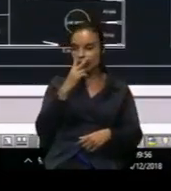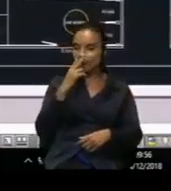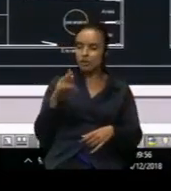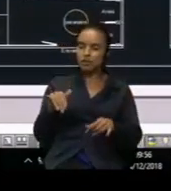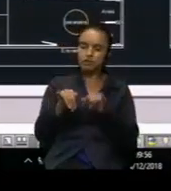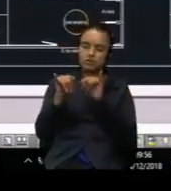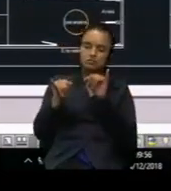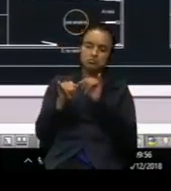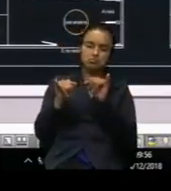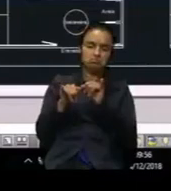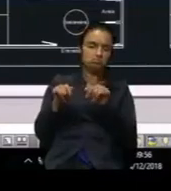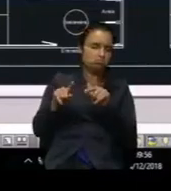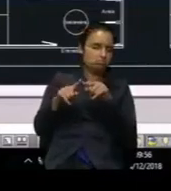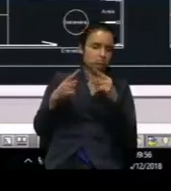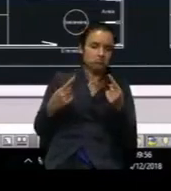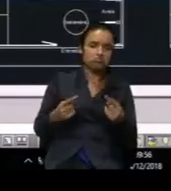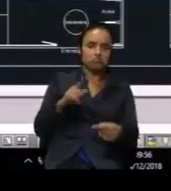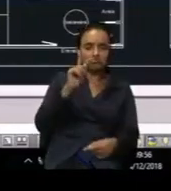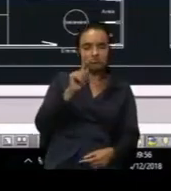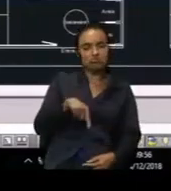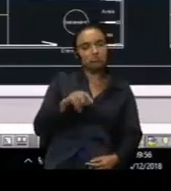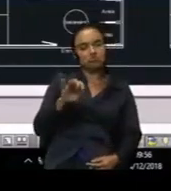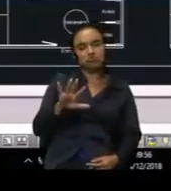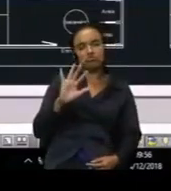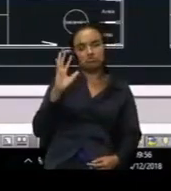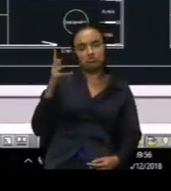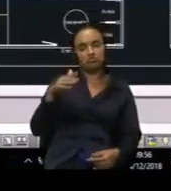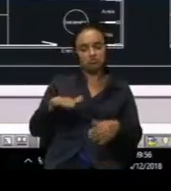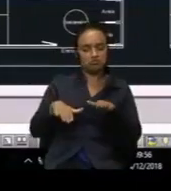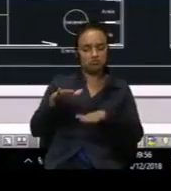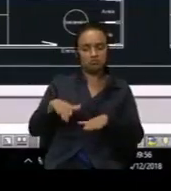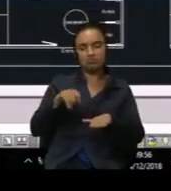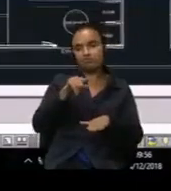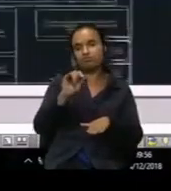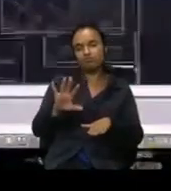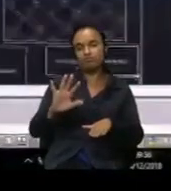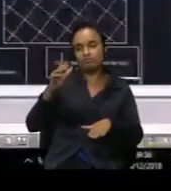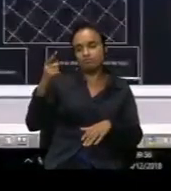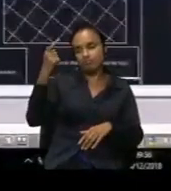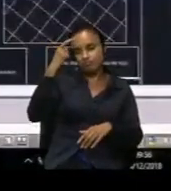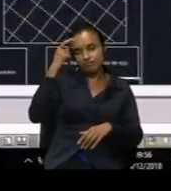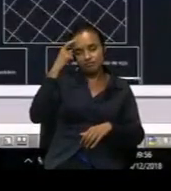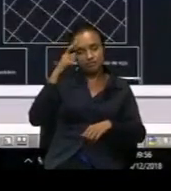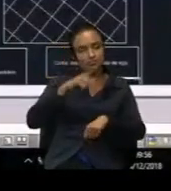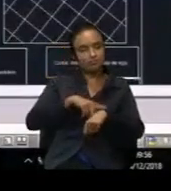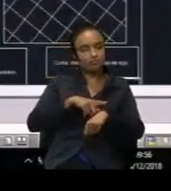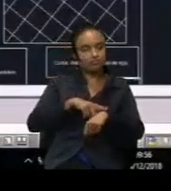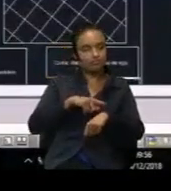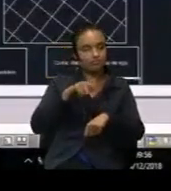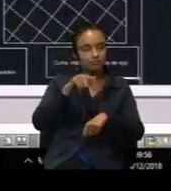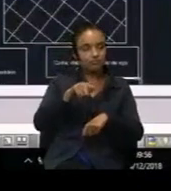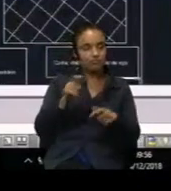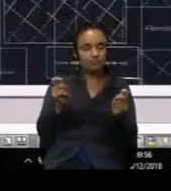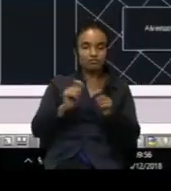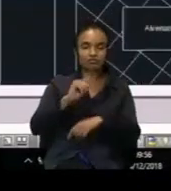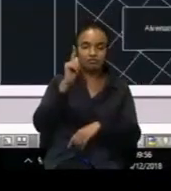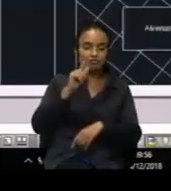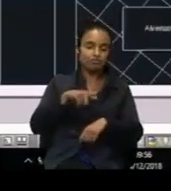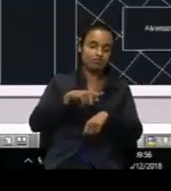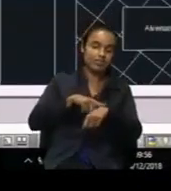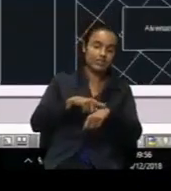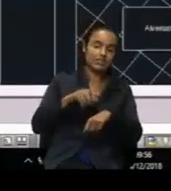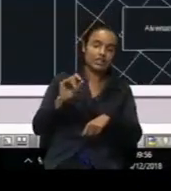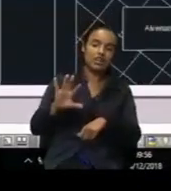Mas são coisas que geralmente acontecem. Você só pensa na hora que... Você só se dá conta na hora